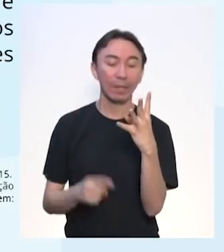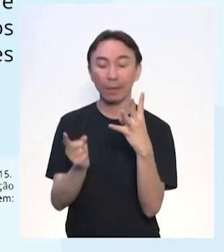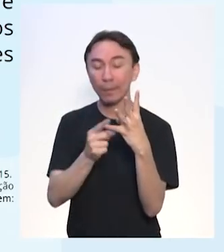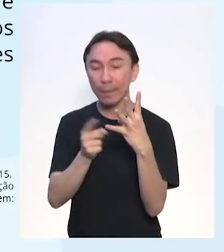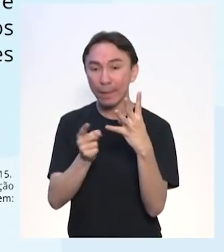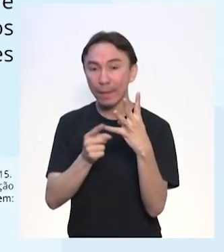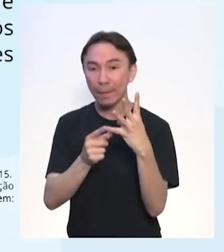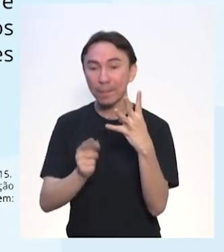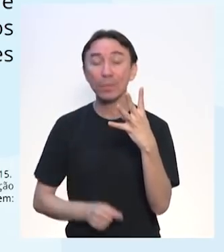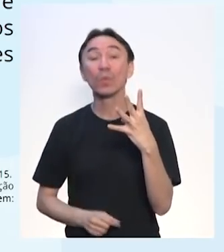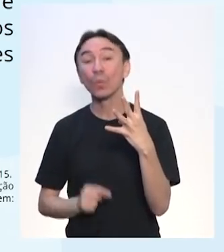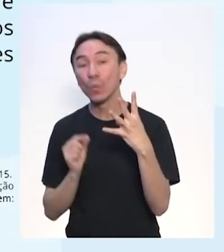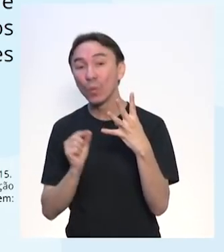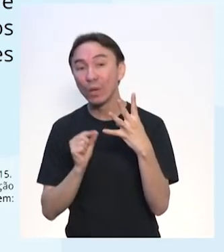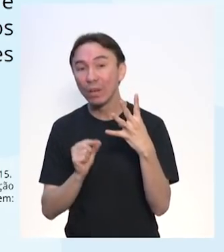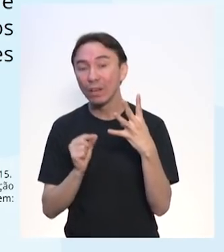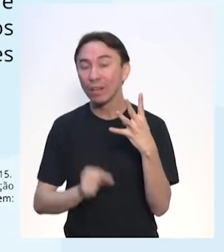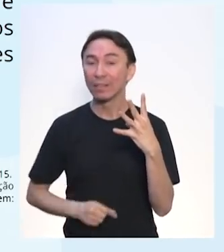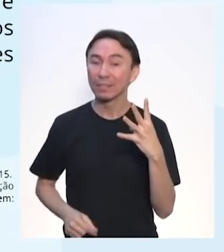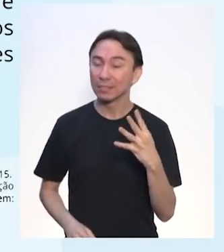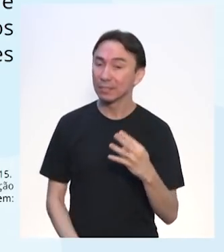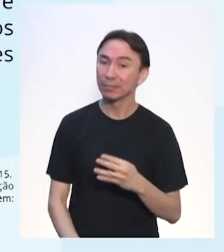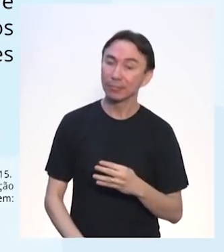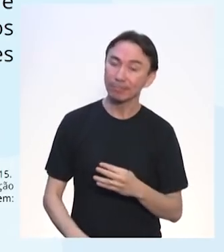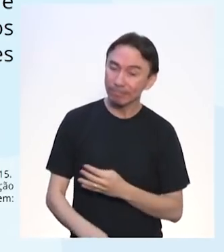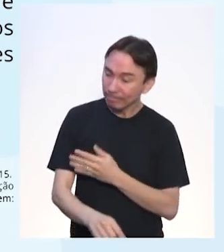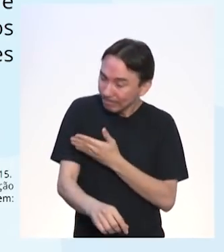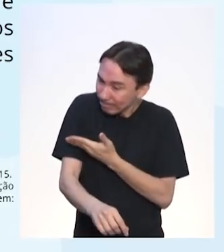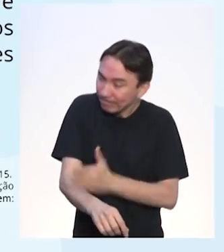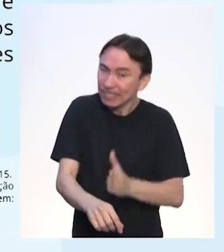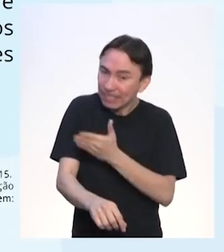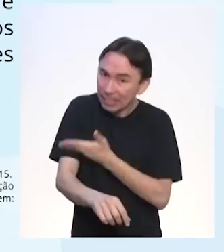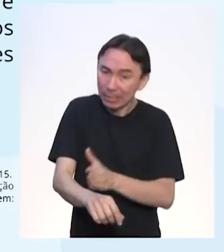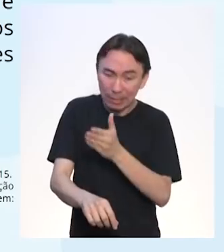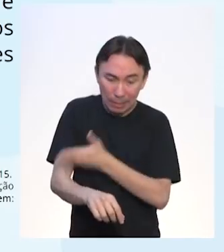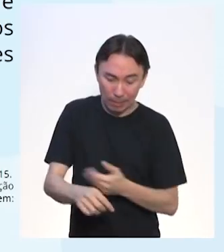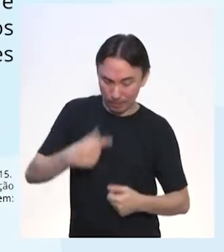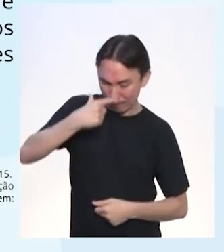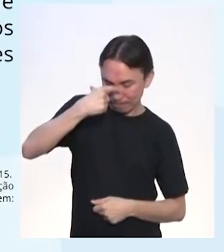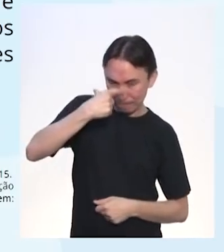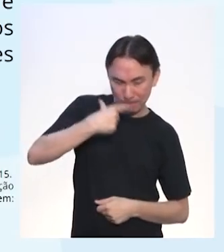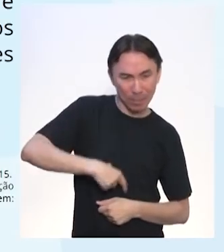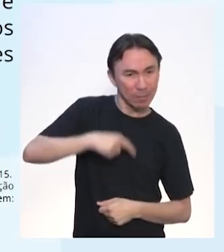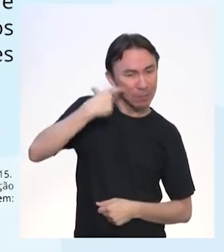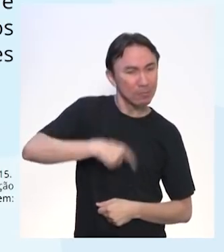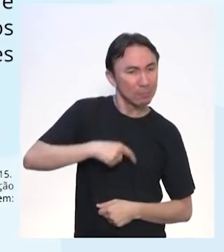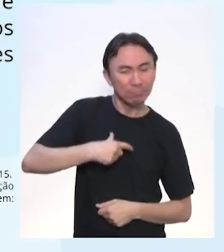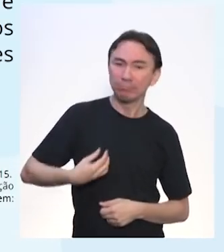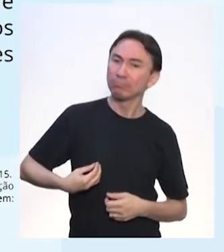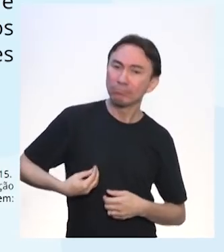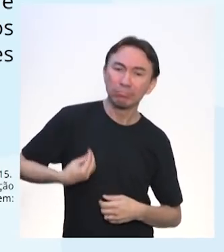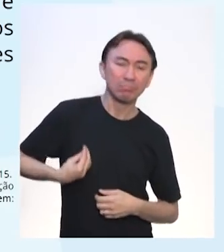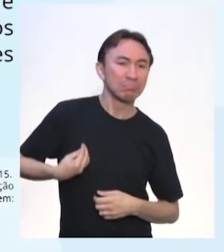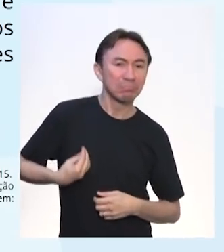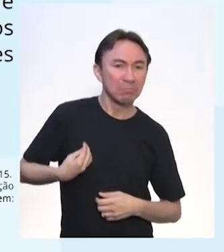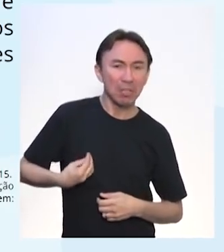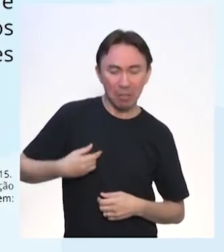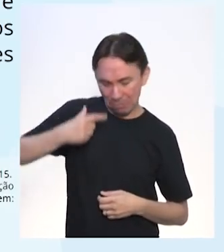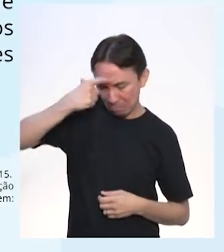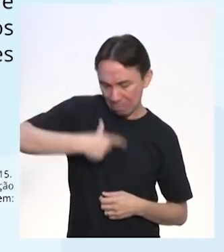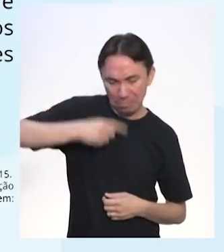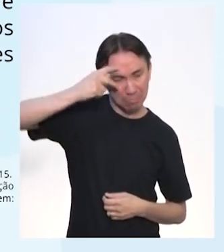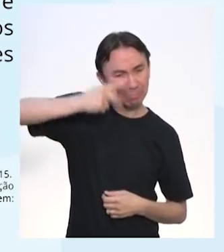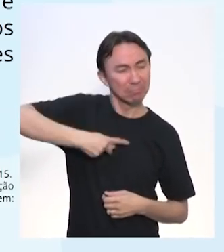a ser, que é o eixo da competência pessoal. É a relação do jovem consigo